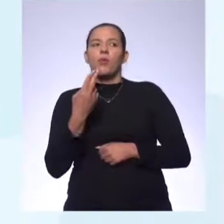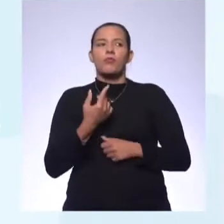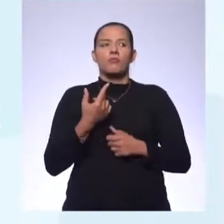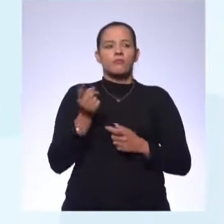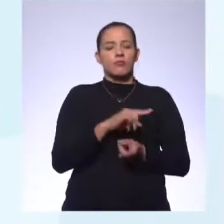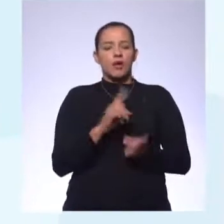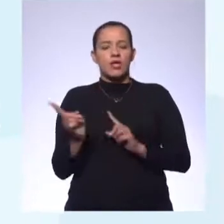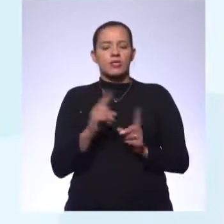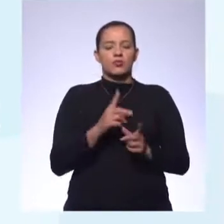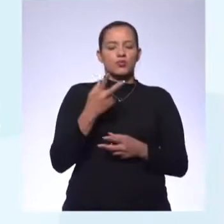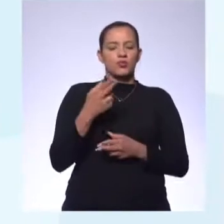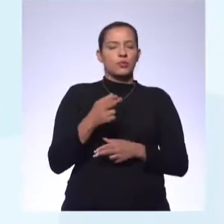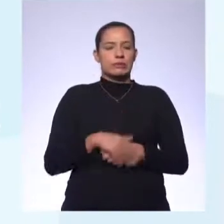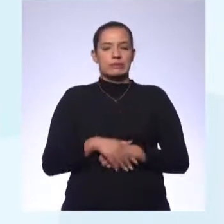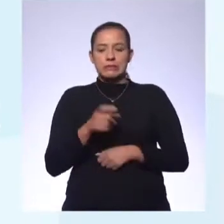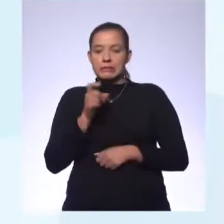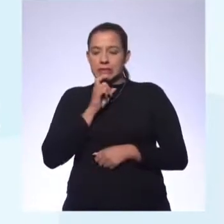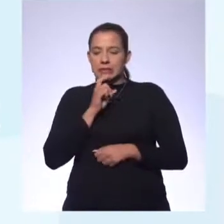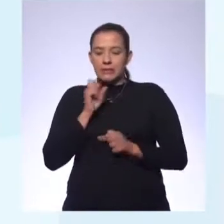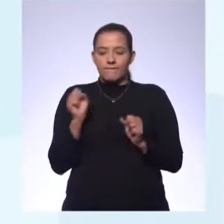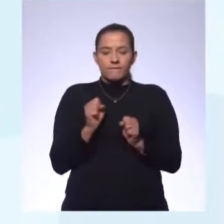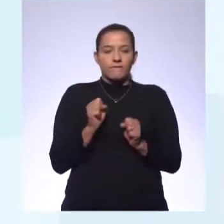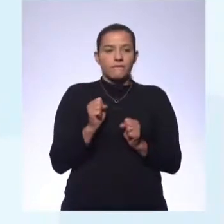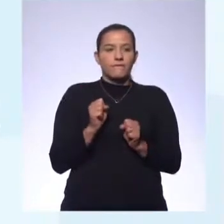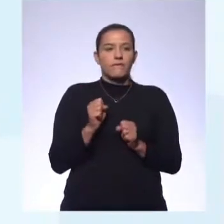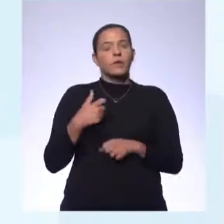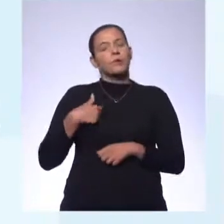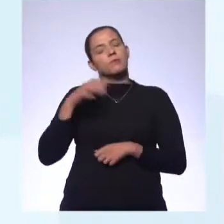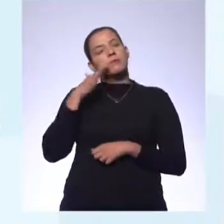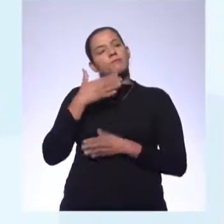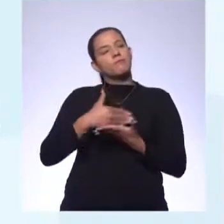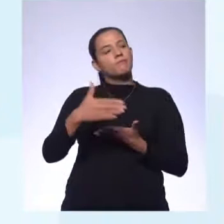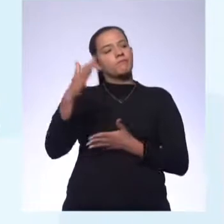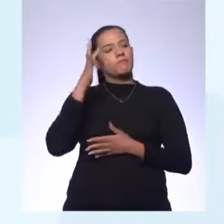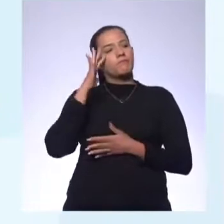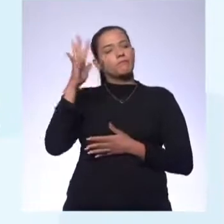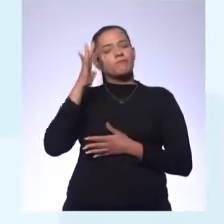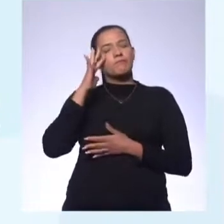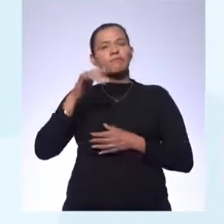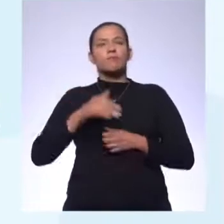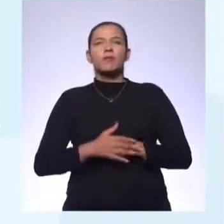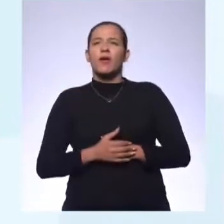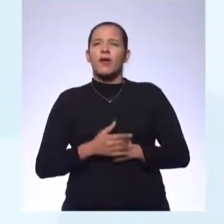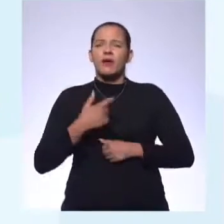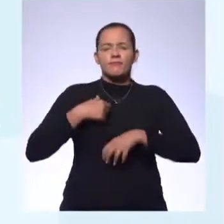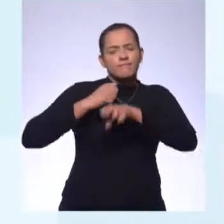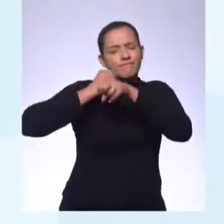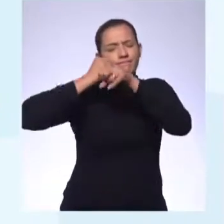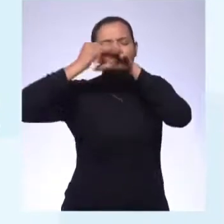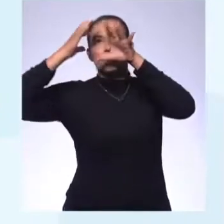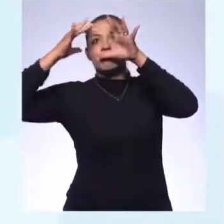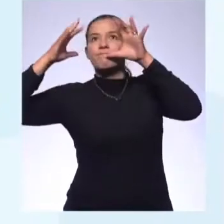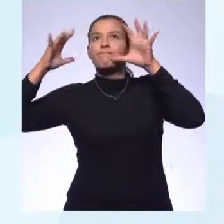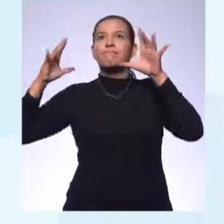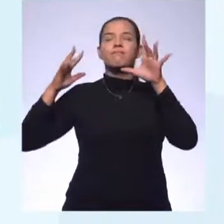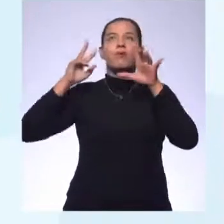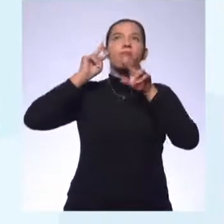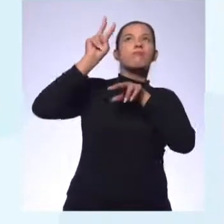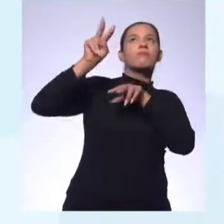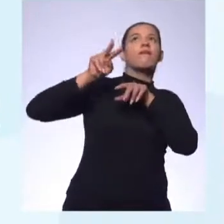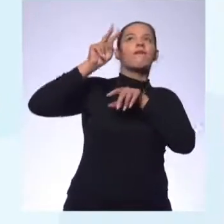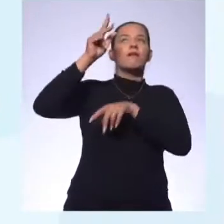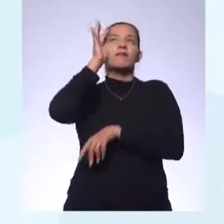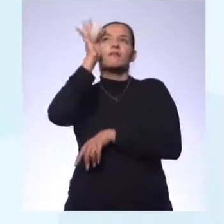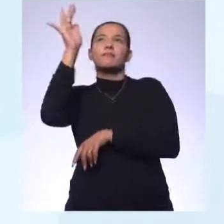coisa, fiquei frio e comecei a refletir. A imaginação é capaz de maiores esforços